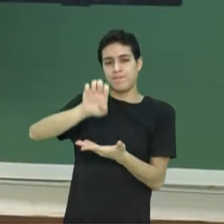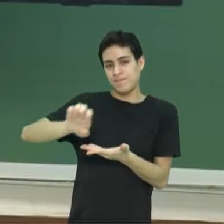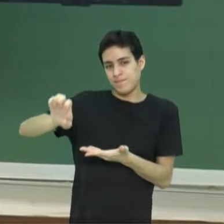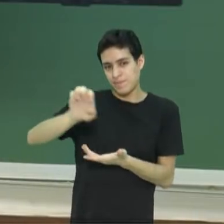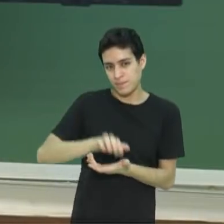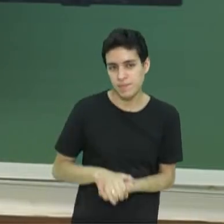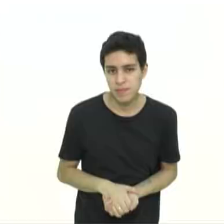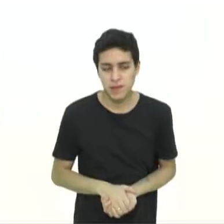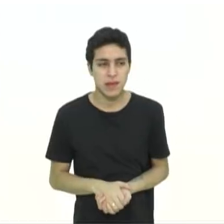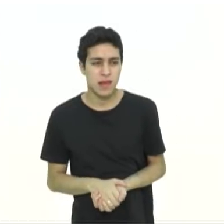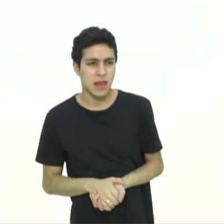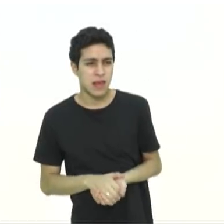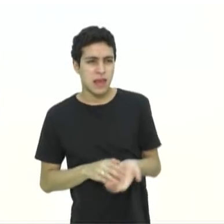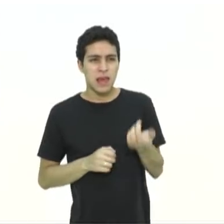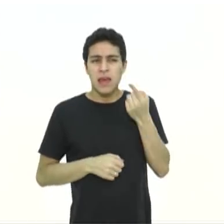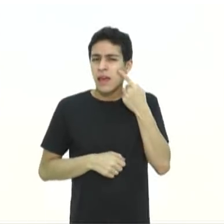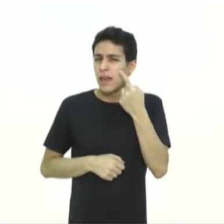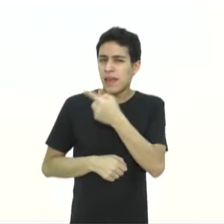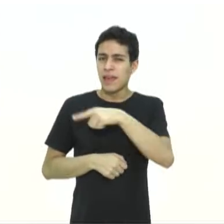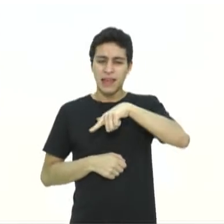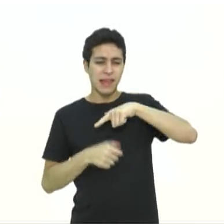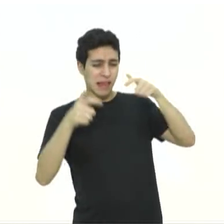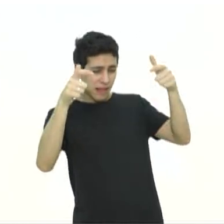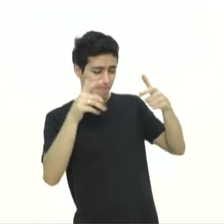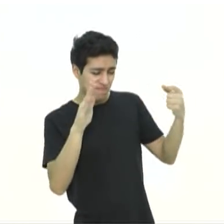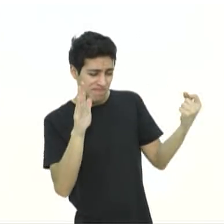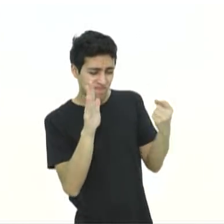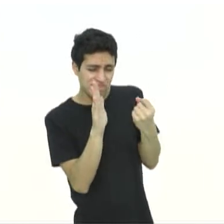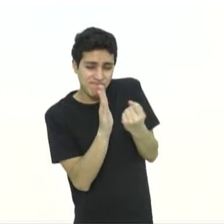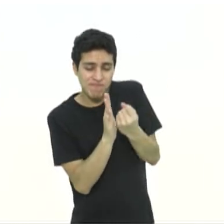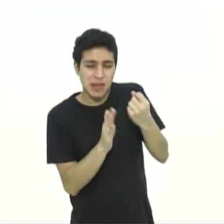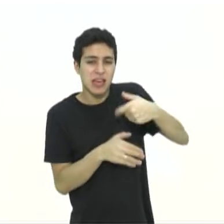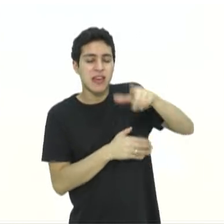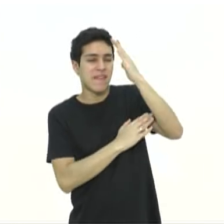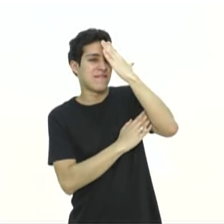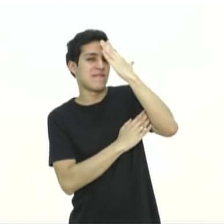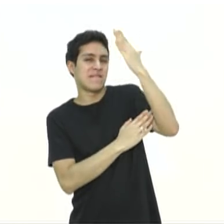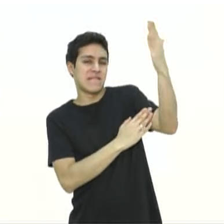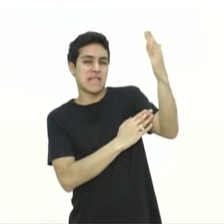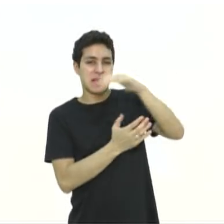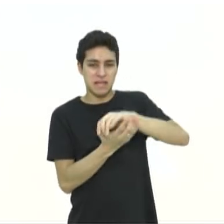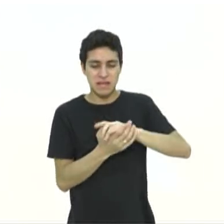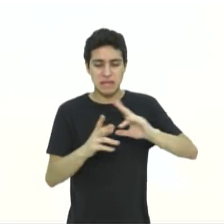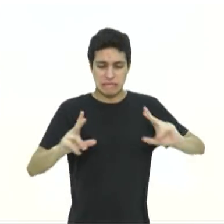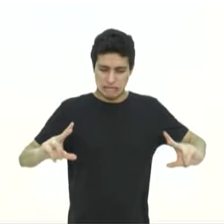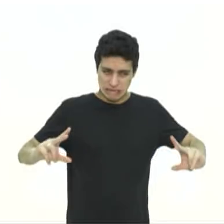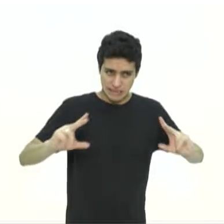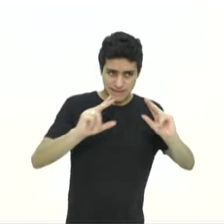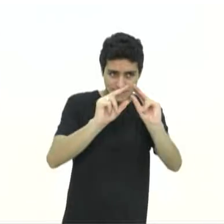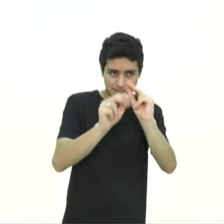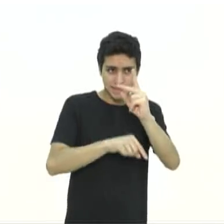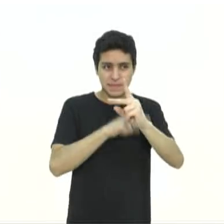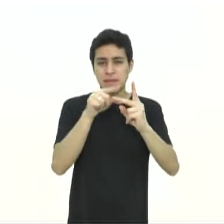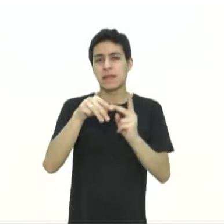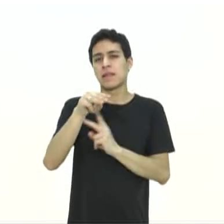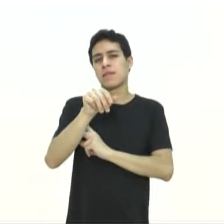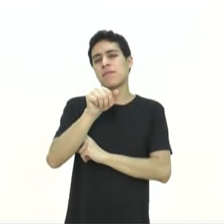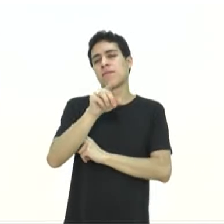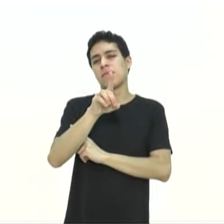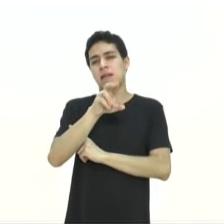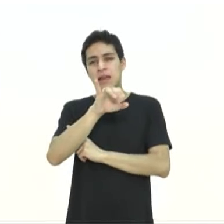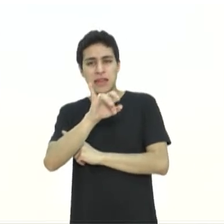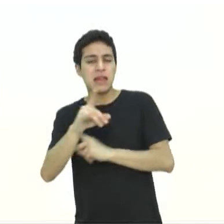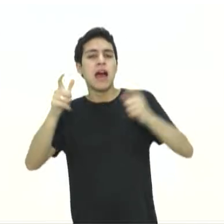Aí tem alguns cartões postais aqui, né? Paris, né? A Torre Eiffel, Madrid,